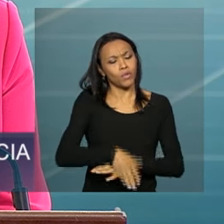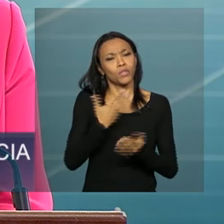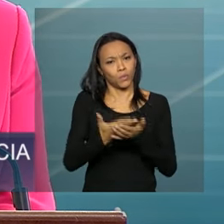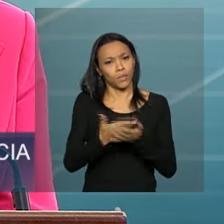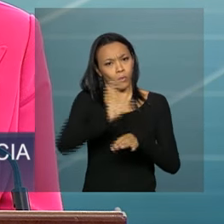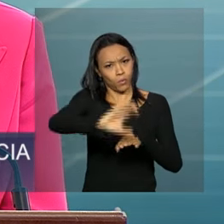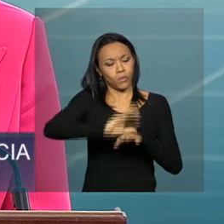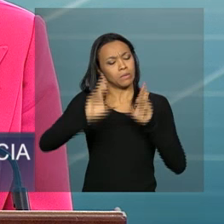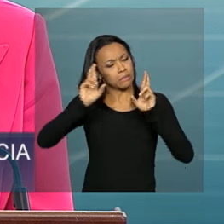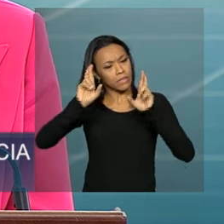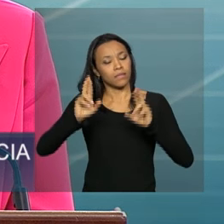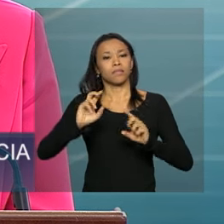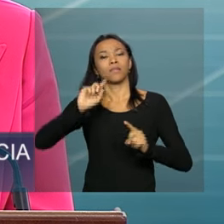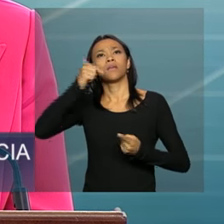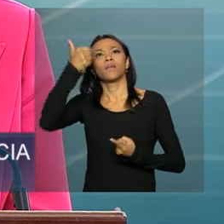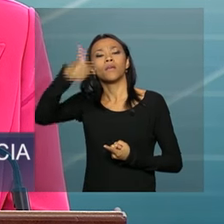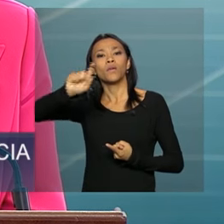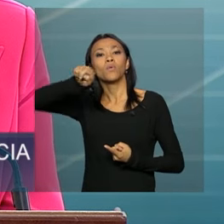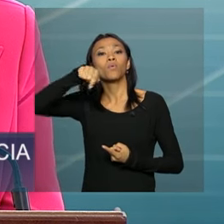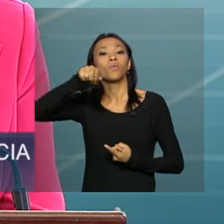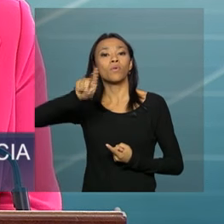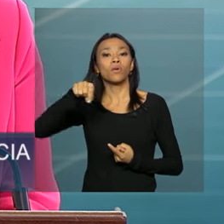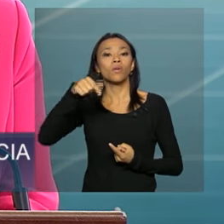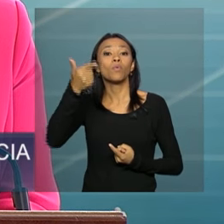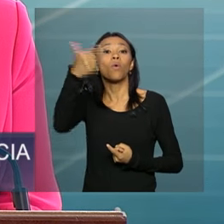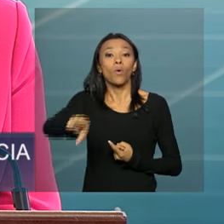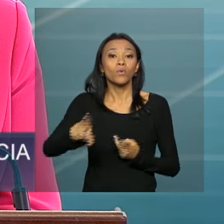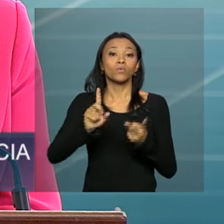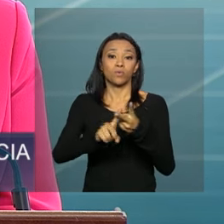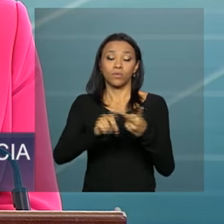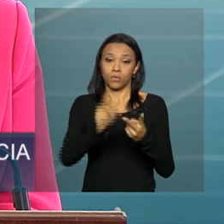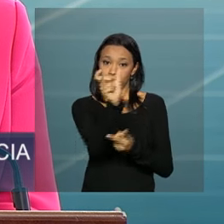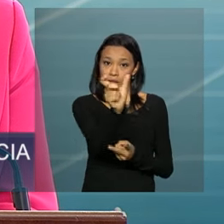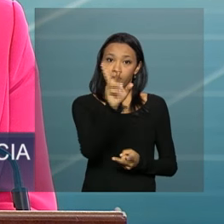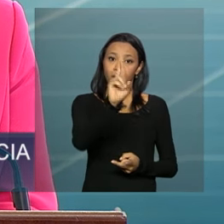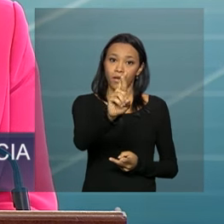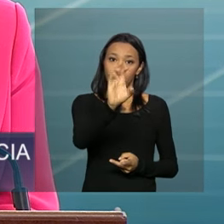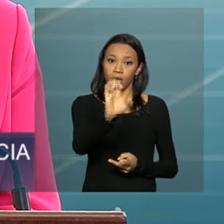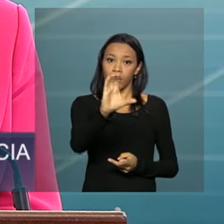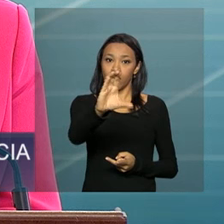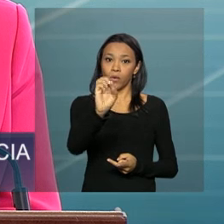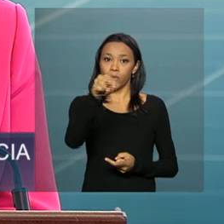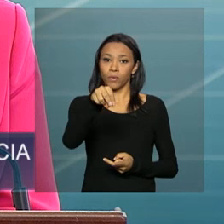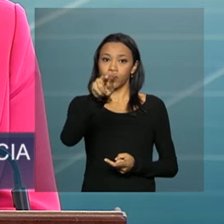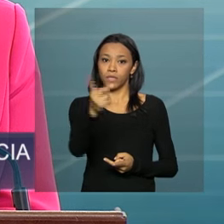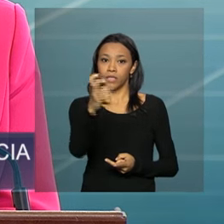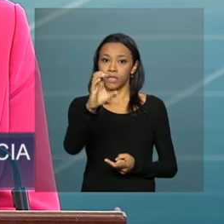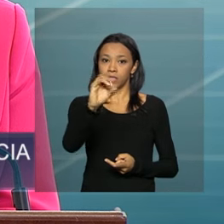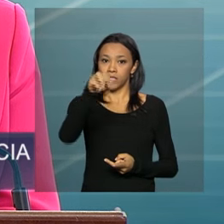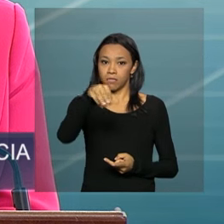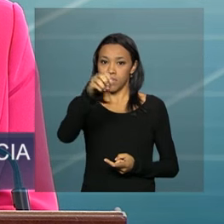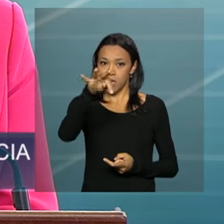esperança. E a outra palavra era o reconhecimento de que, de fato, o